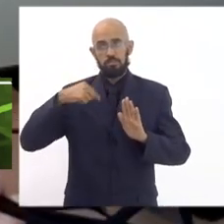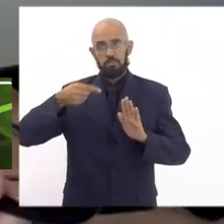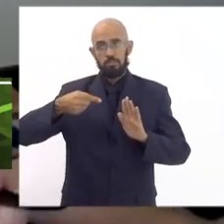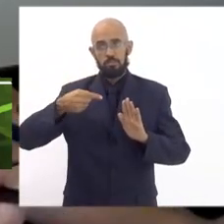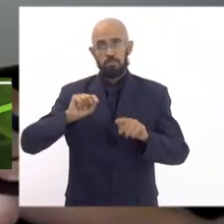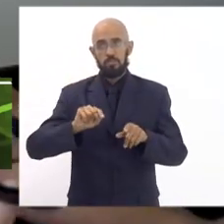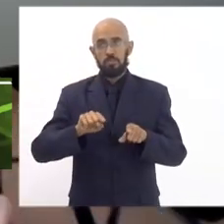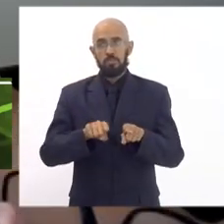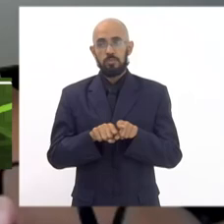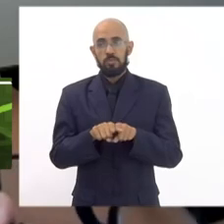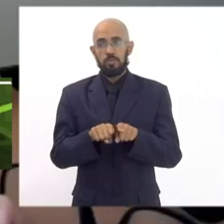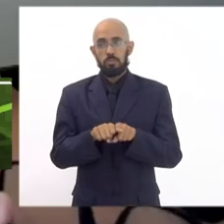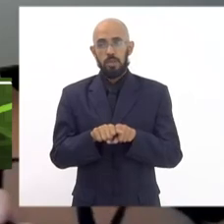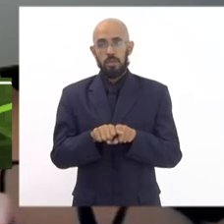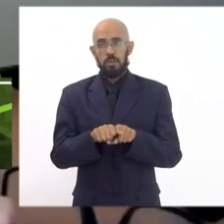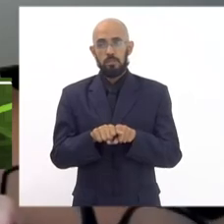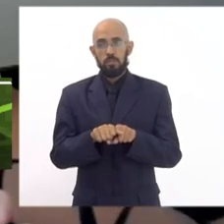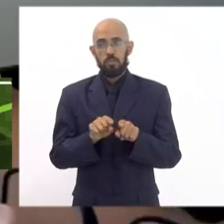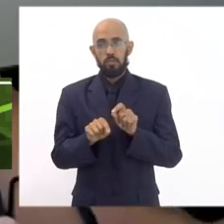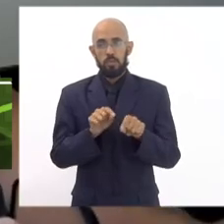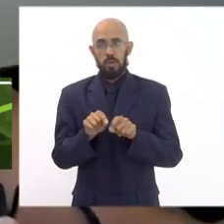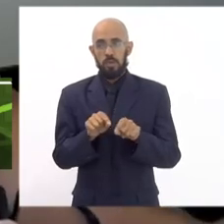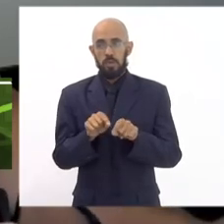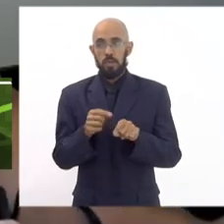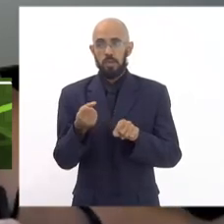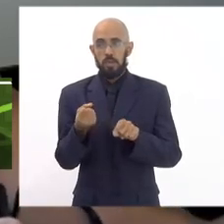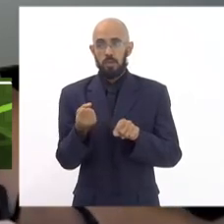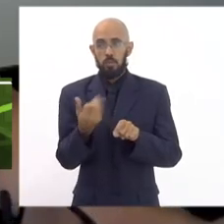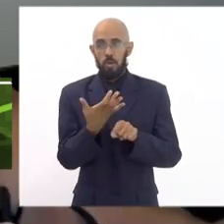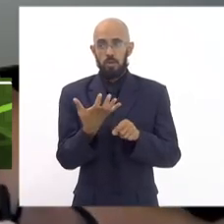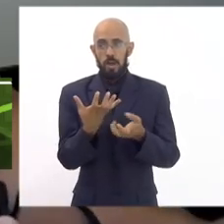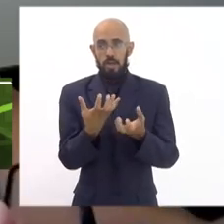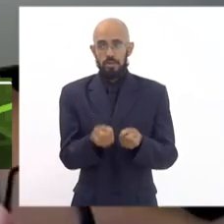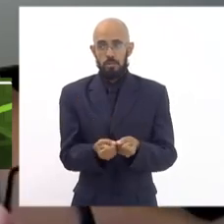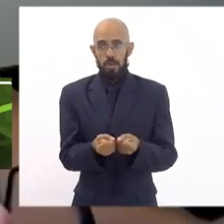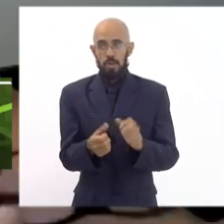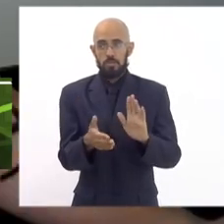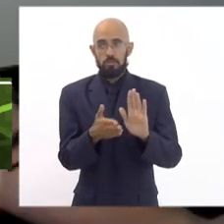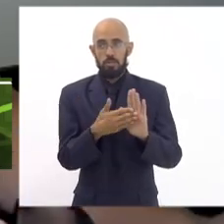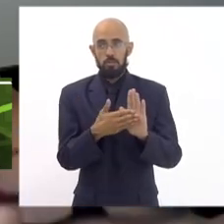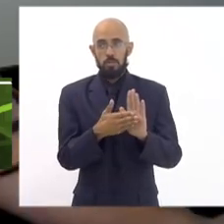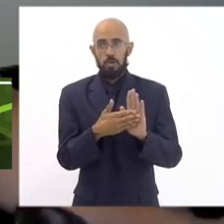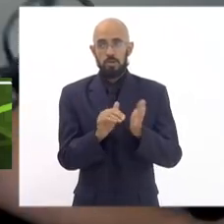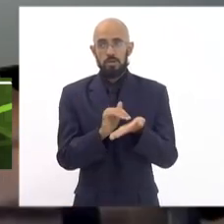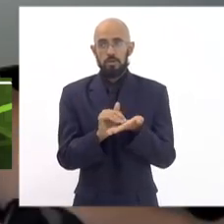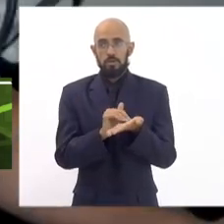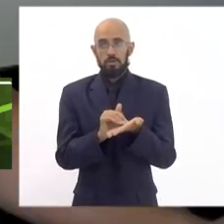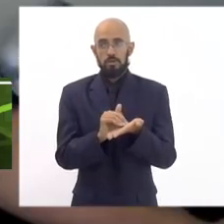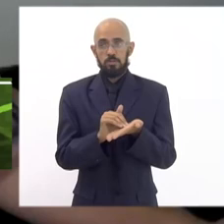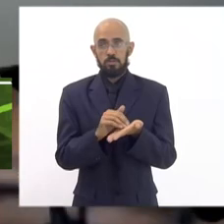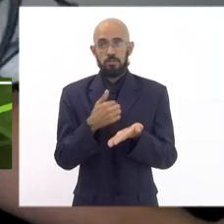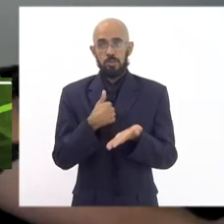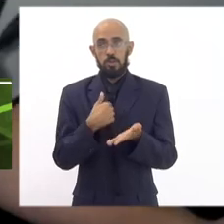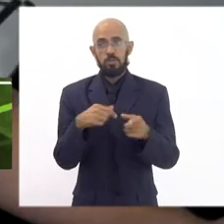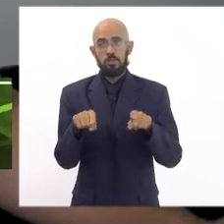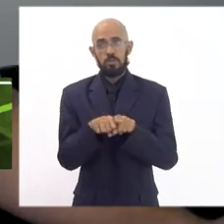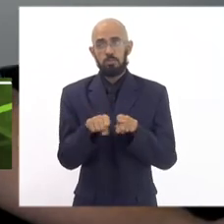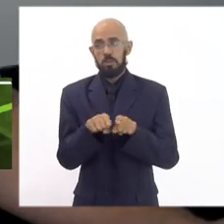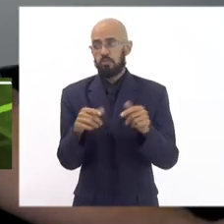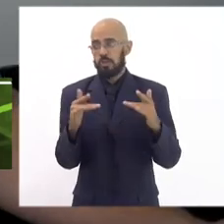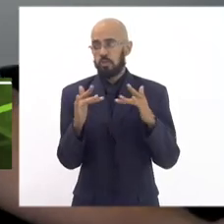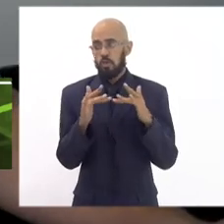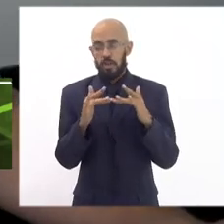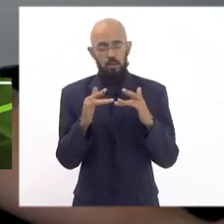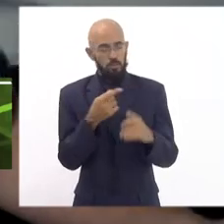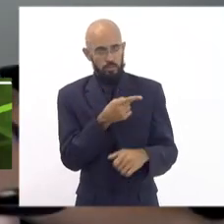pauta. E também que uma vez, assim que receber as propostas da Secretaria, que a gente pudesse fazer um contato, entendeu?